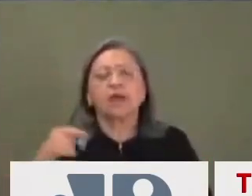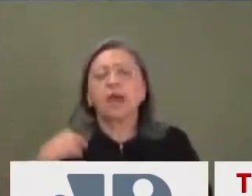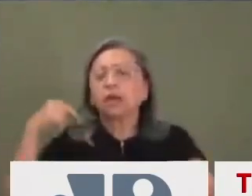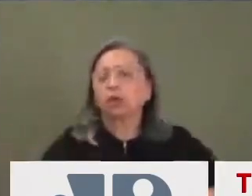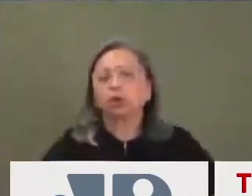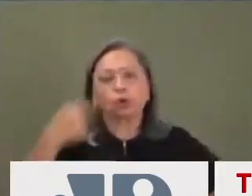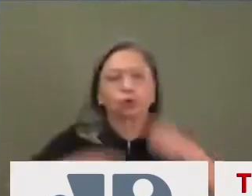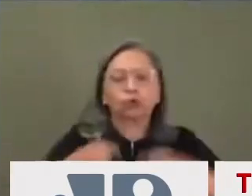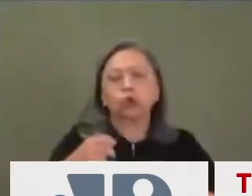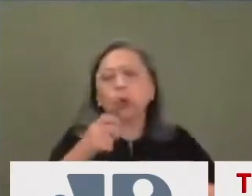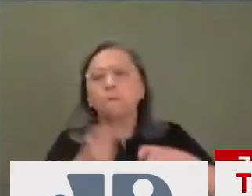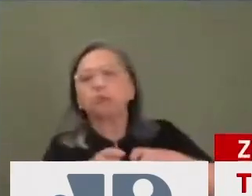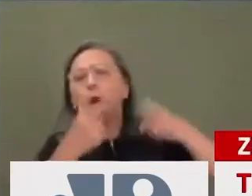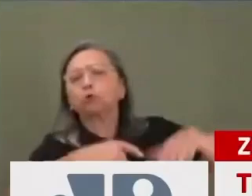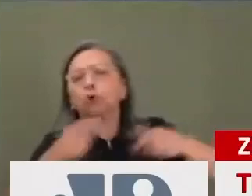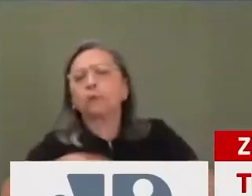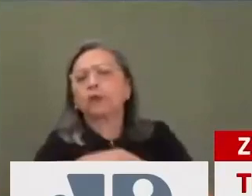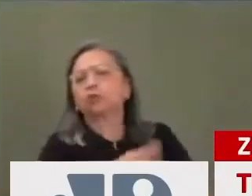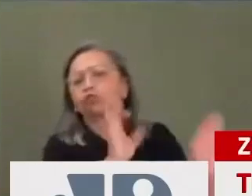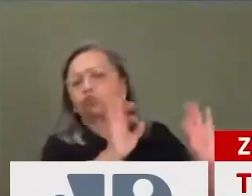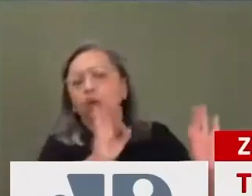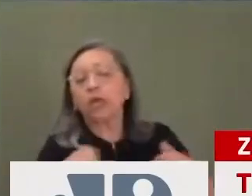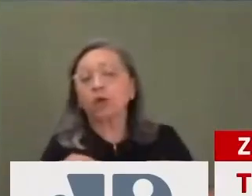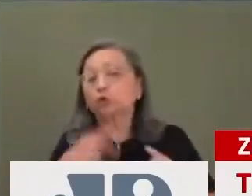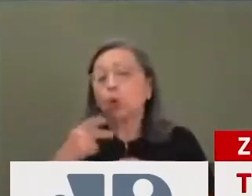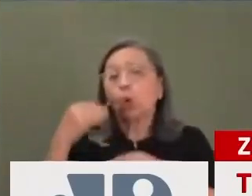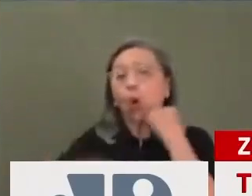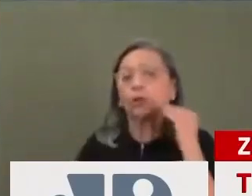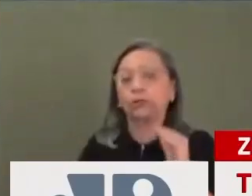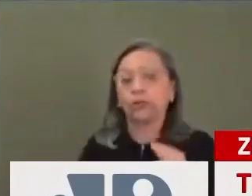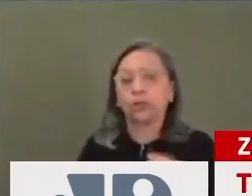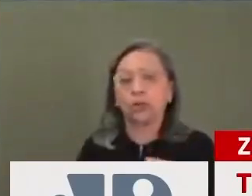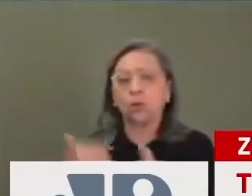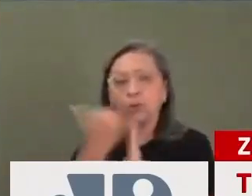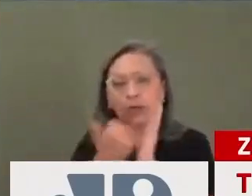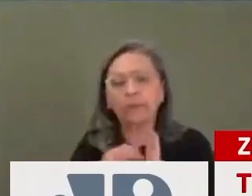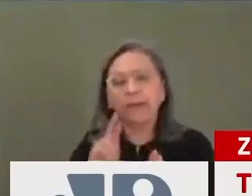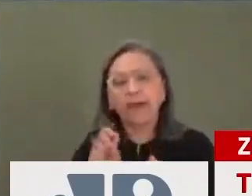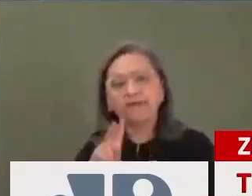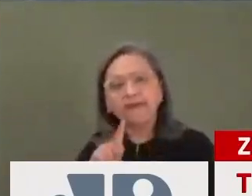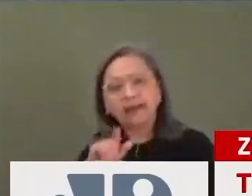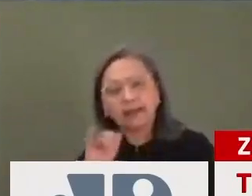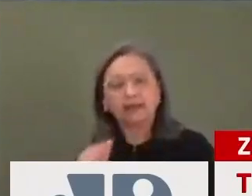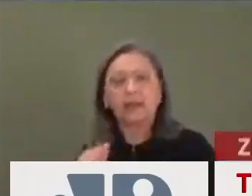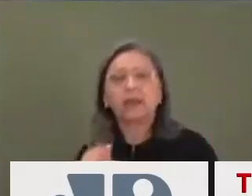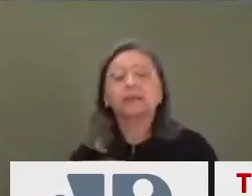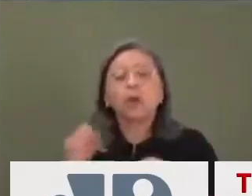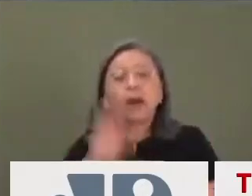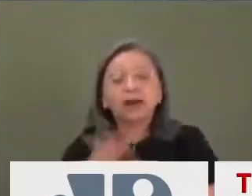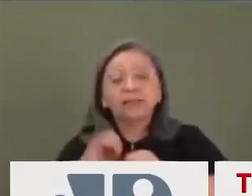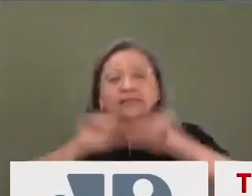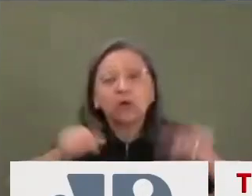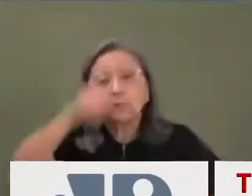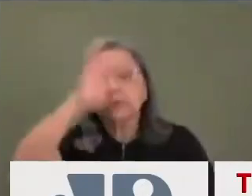discutindo médico que vem não sei de onde, E eu não sou contra o Revalida, gente. Atenção, Brasil, eu sou